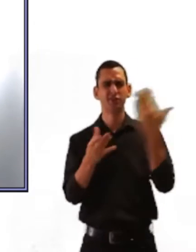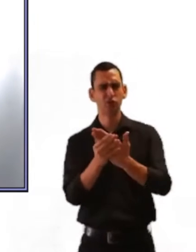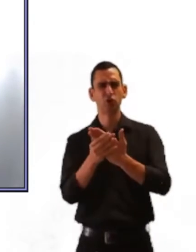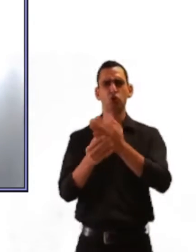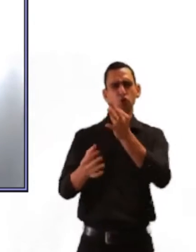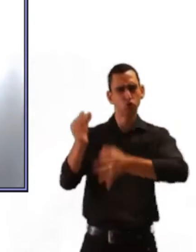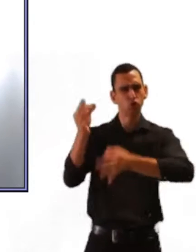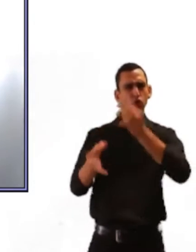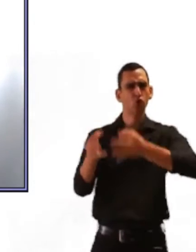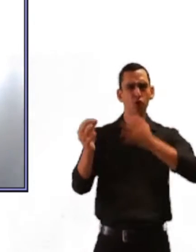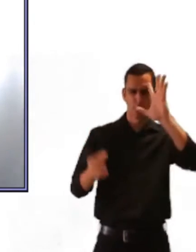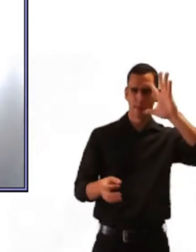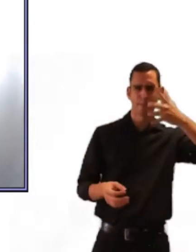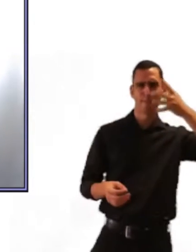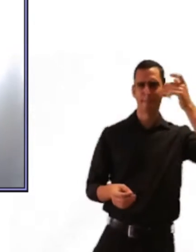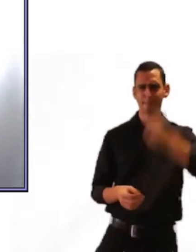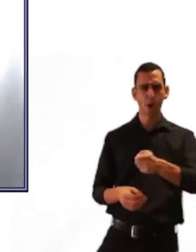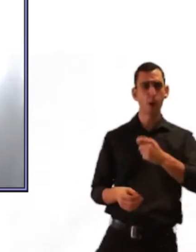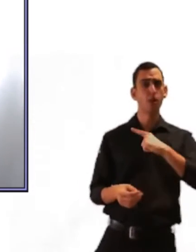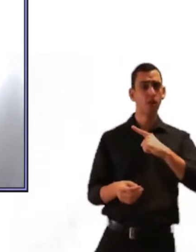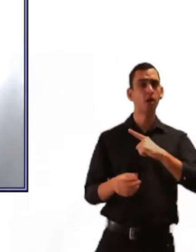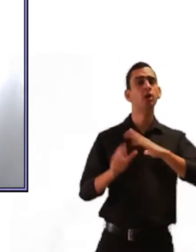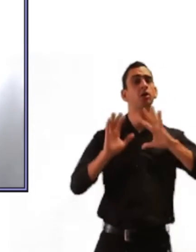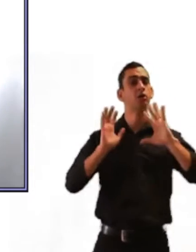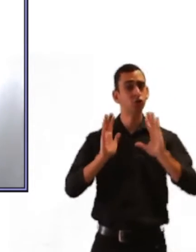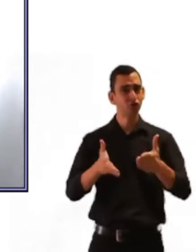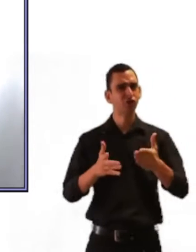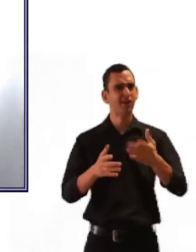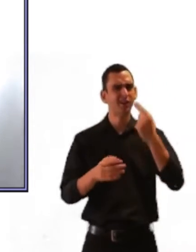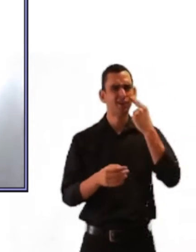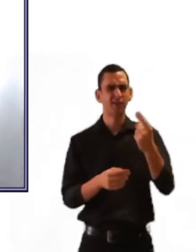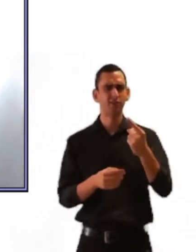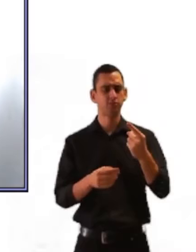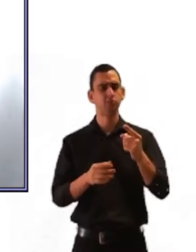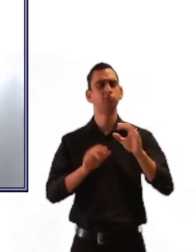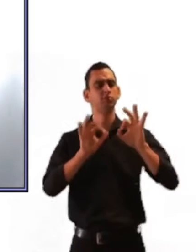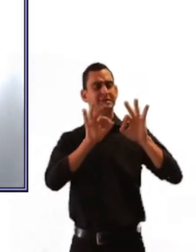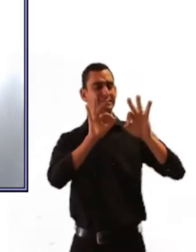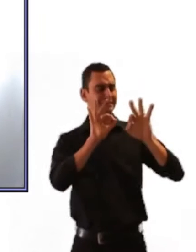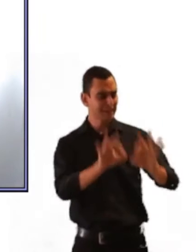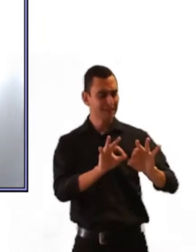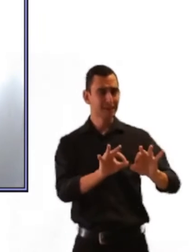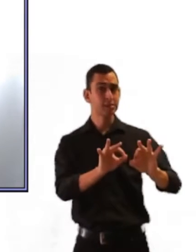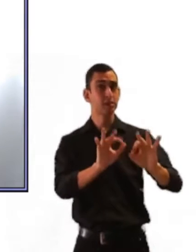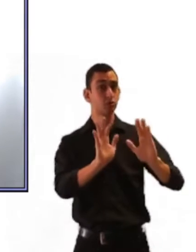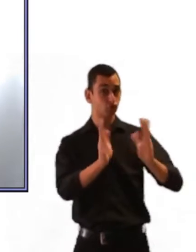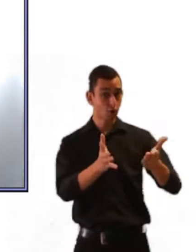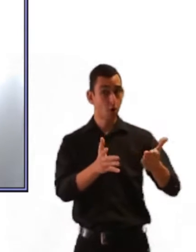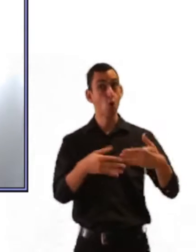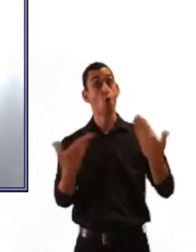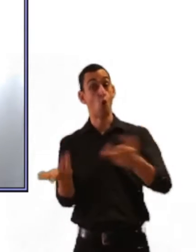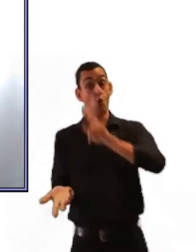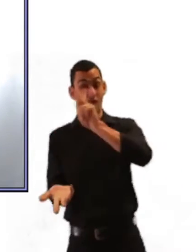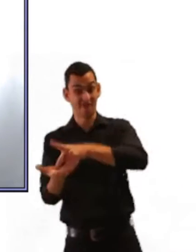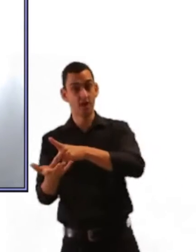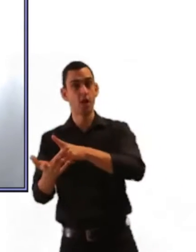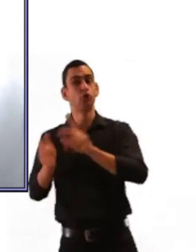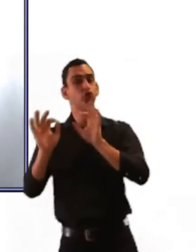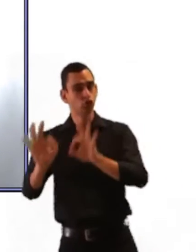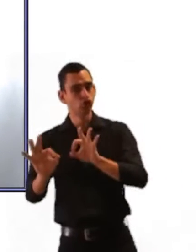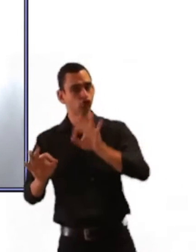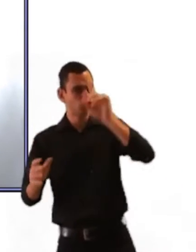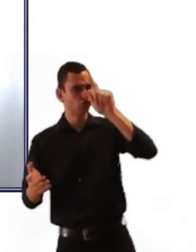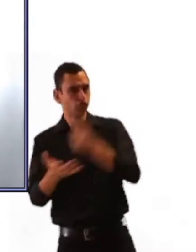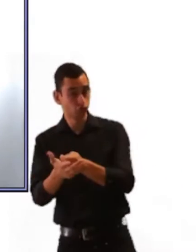está formada a certeza, né? Está formada a verdade. E isso, em uma teoria da decisão judicial